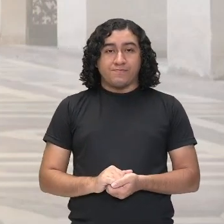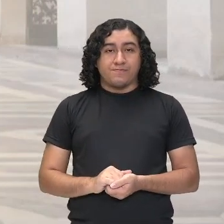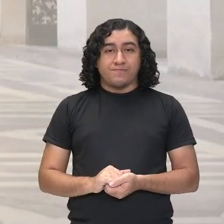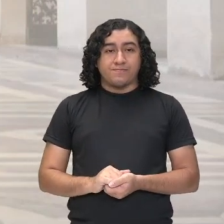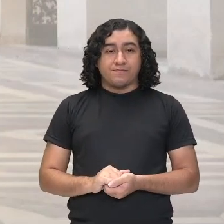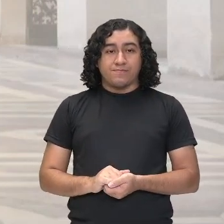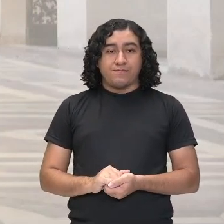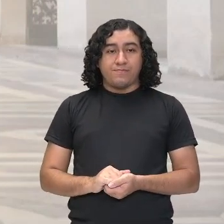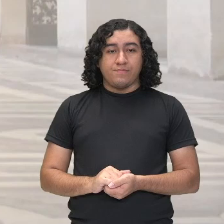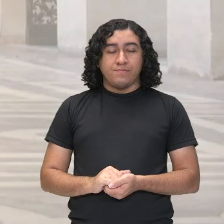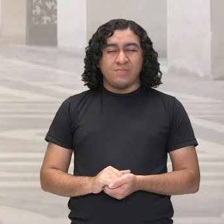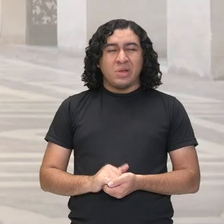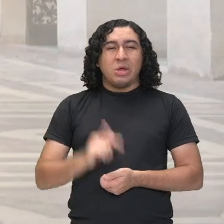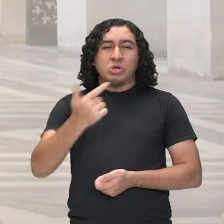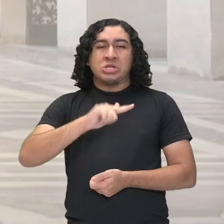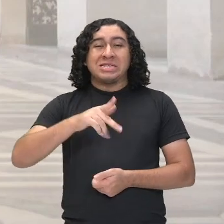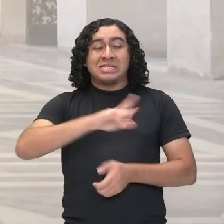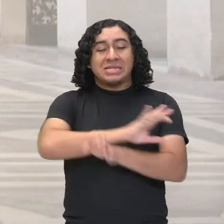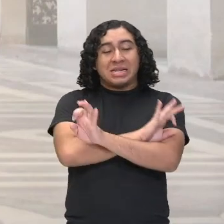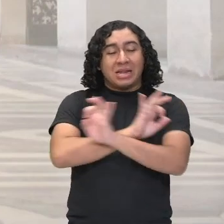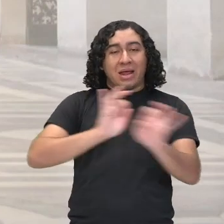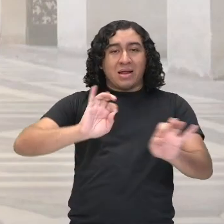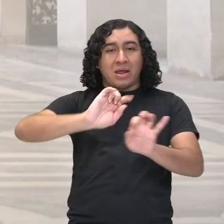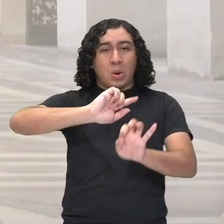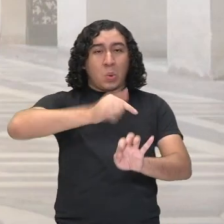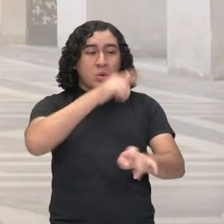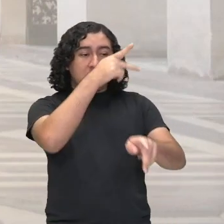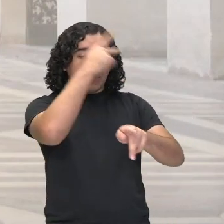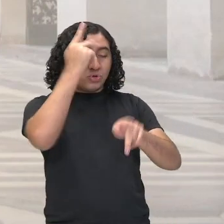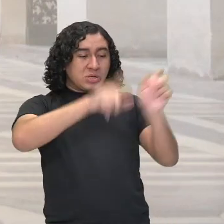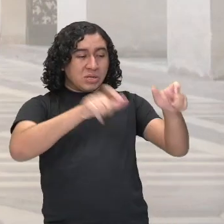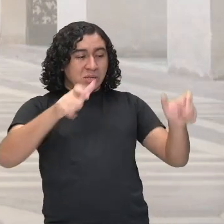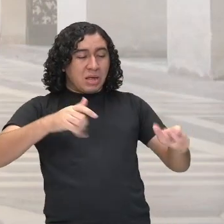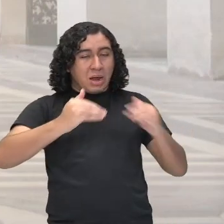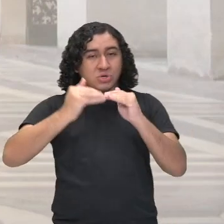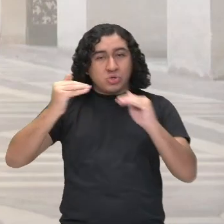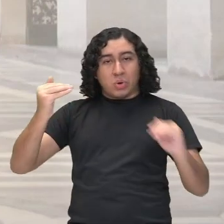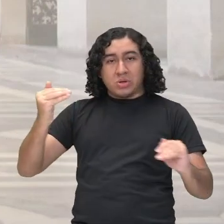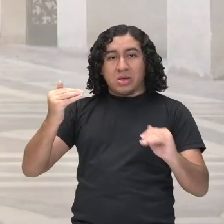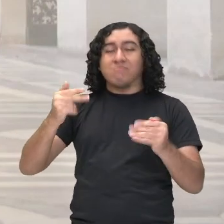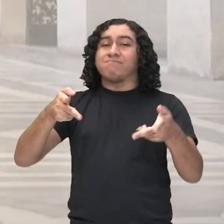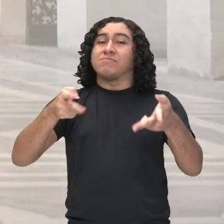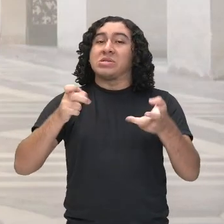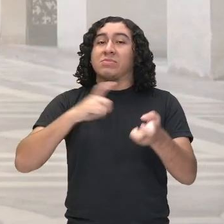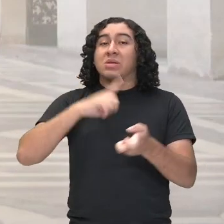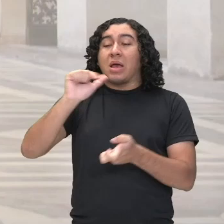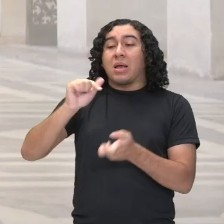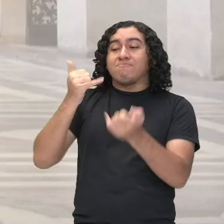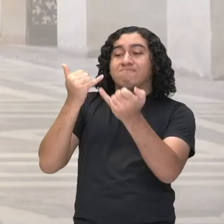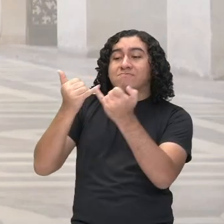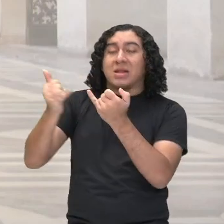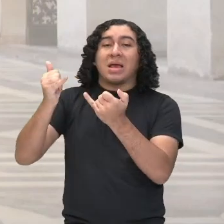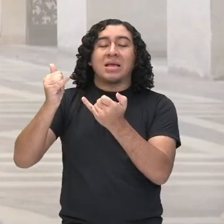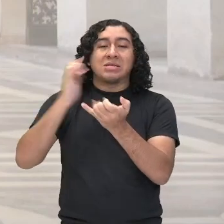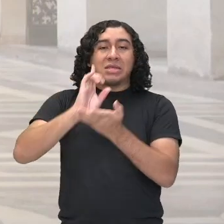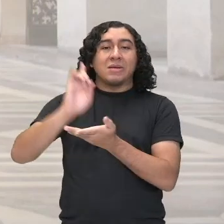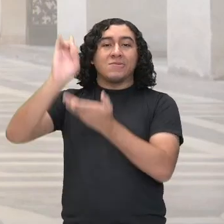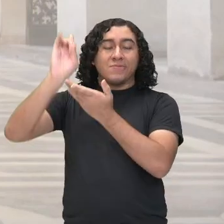podia ser contrariada, observando aí a questão do caráter divino do rei. Monarcas e